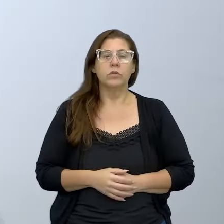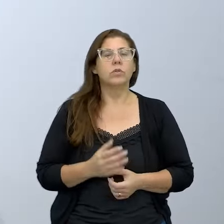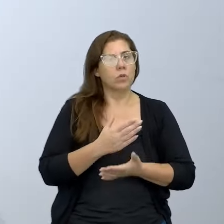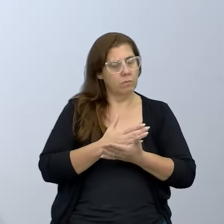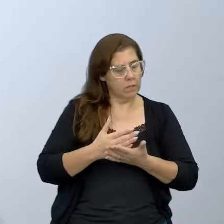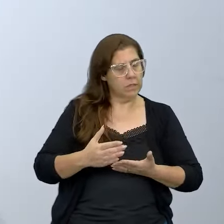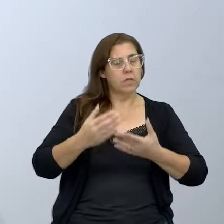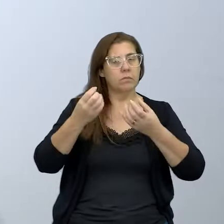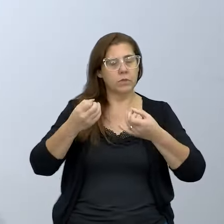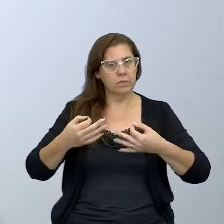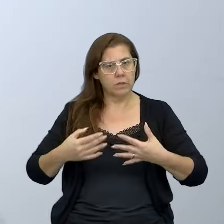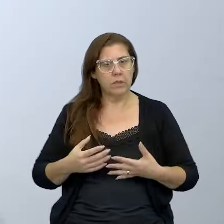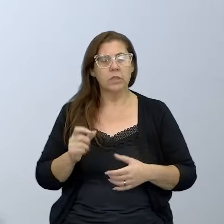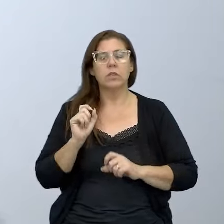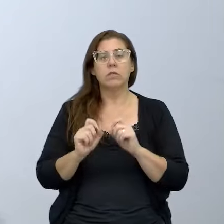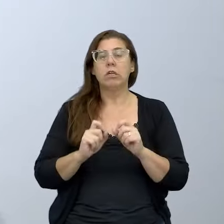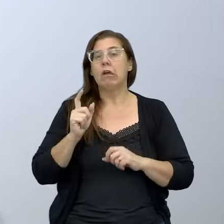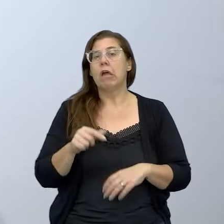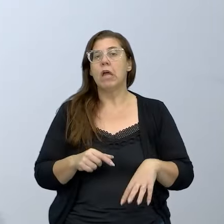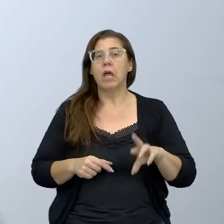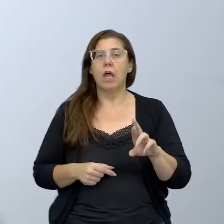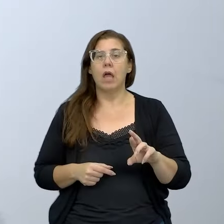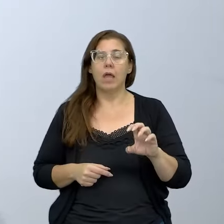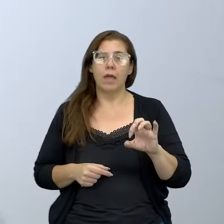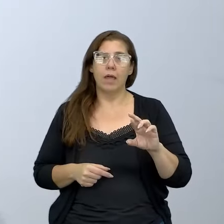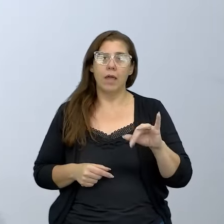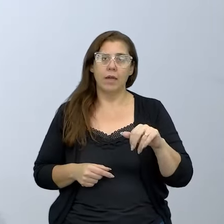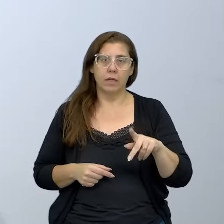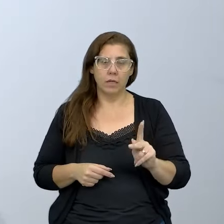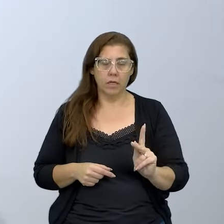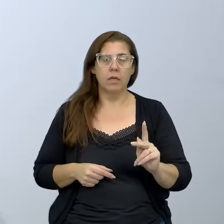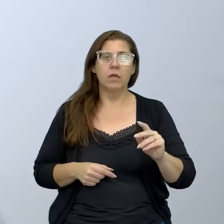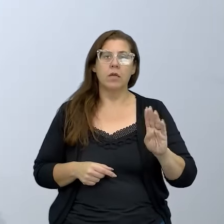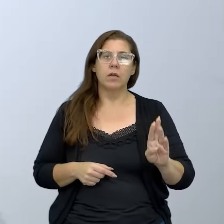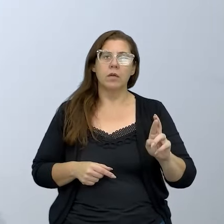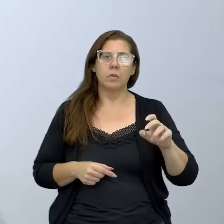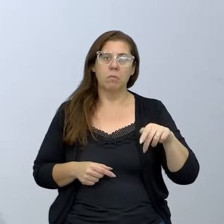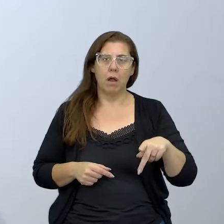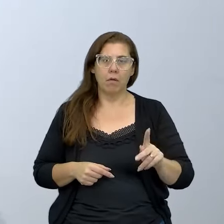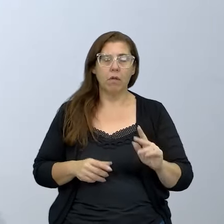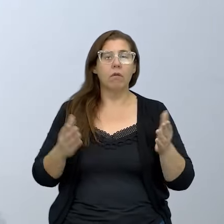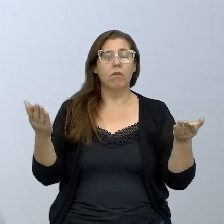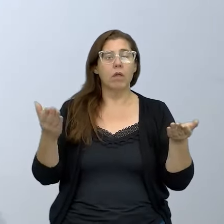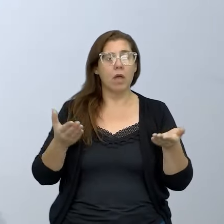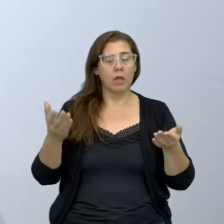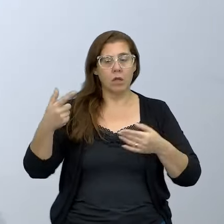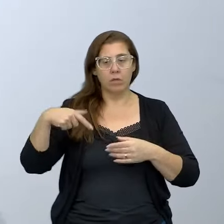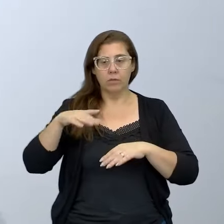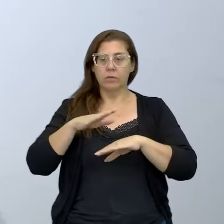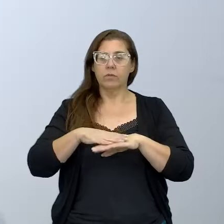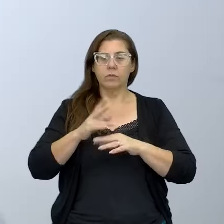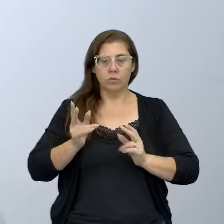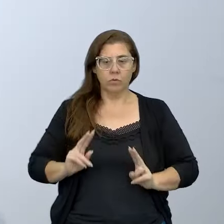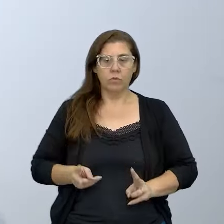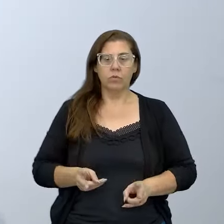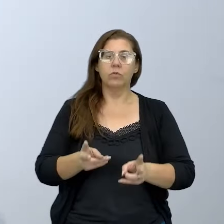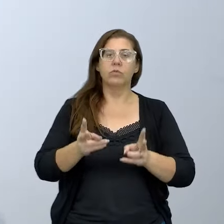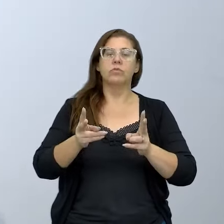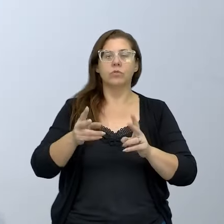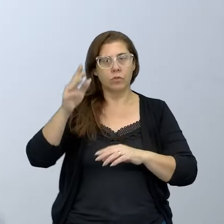falando, né, sobre quem era Ulrich Beck e o começo da teoria dele sobre a sociedade de risco, e agora a gente vai continuar